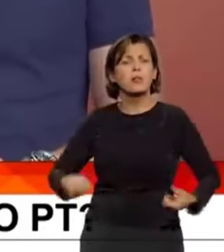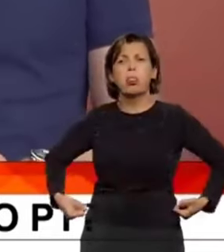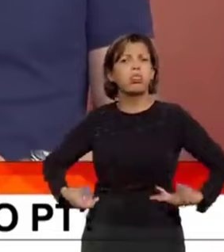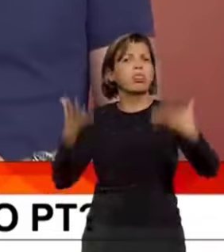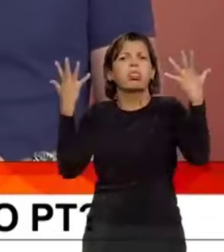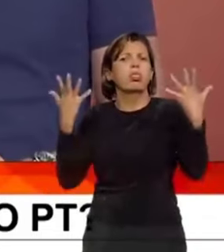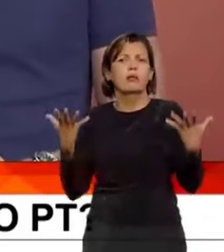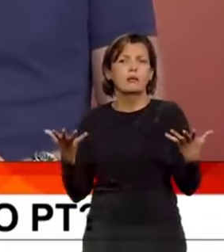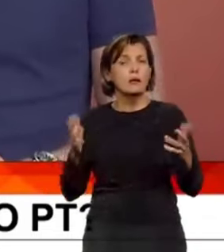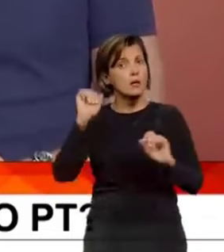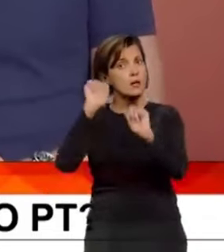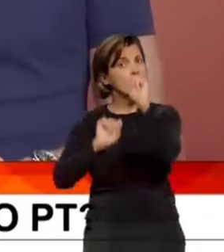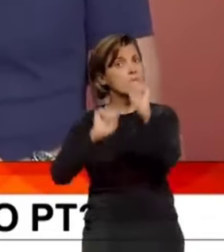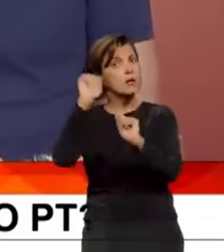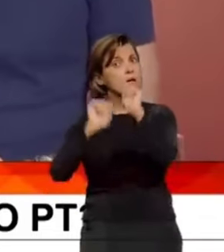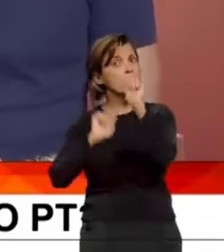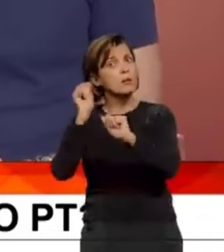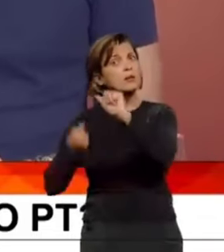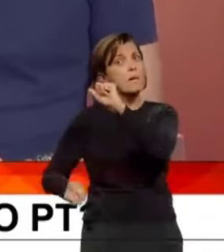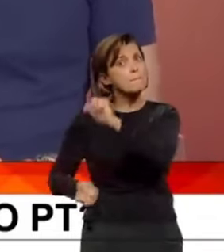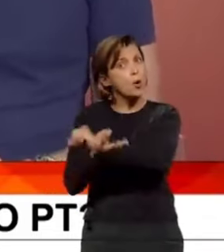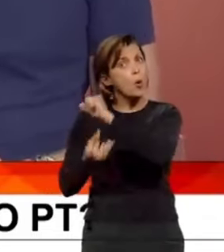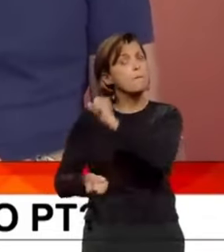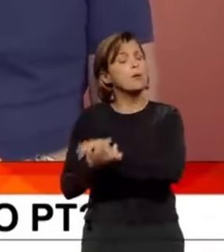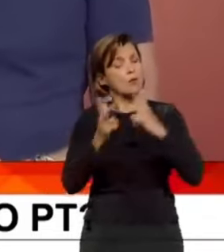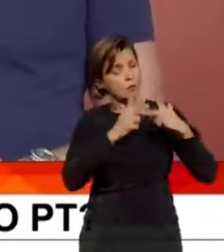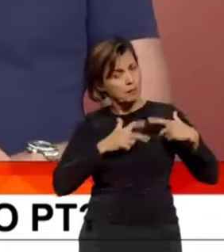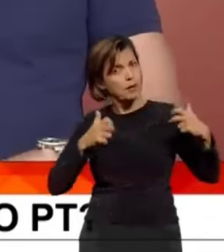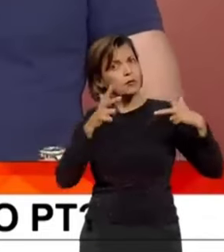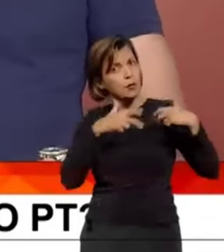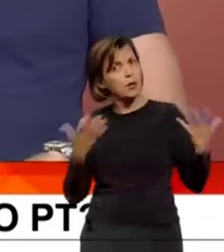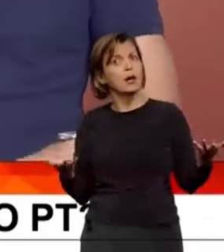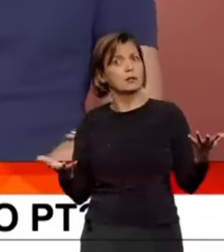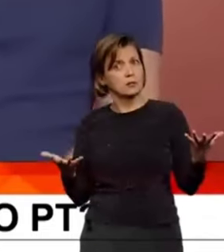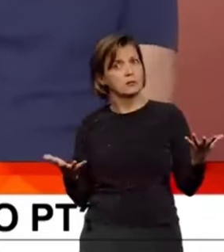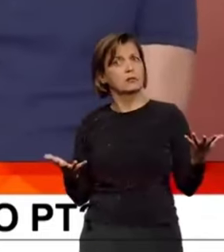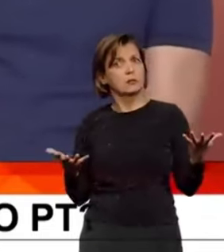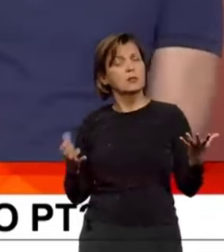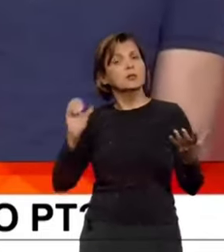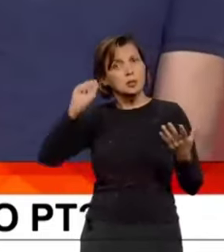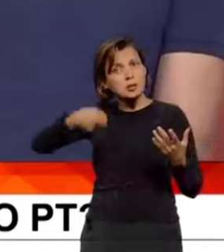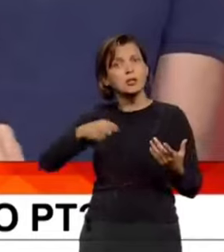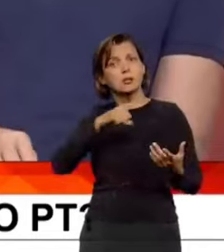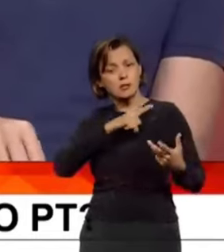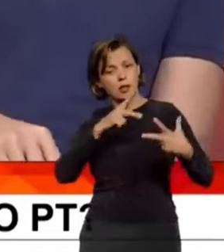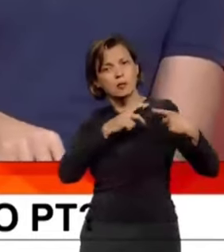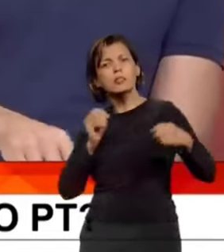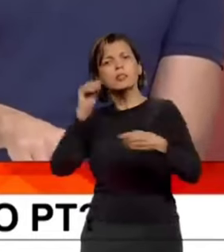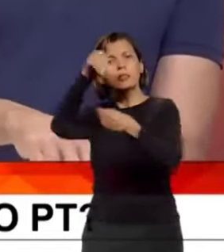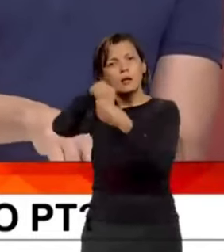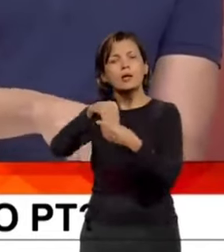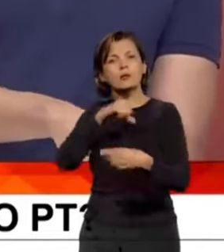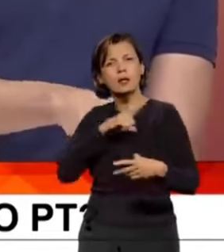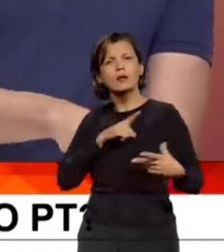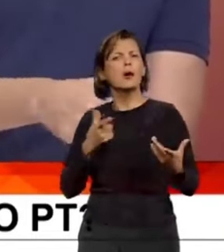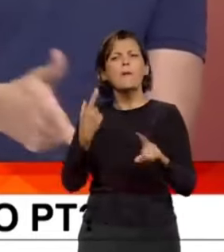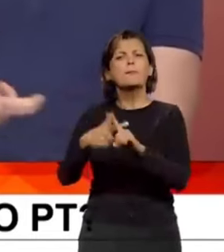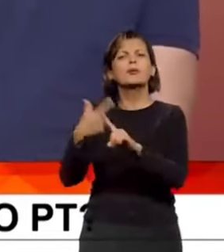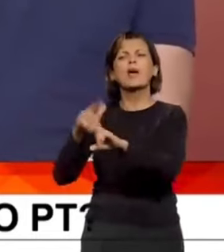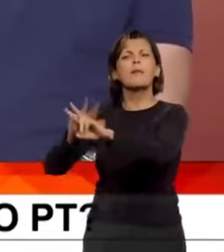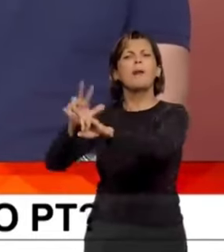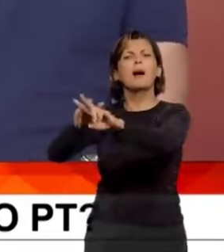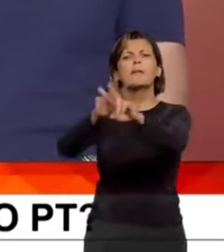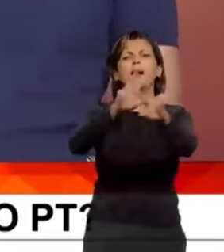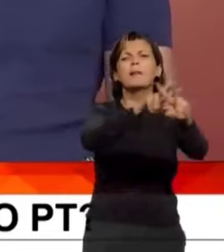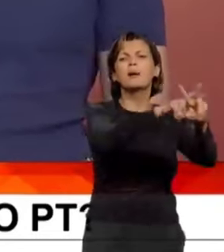sabe responde para o povo brasileiro foi de empresas que tiveram corrupção na Petrobras para a nossa e todos os ministros duplas e praticamente